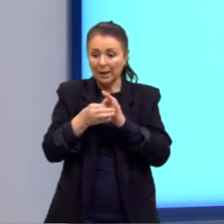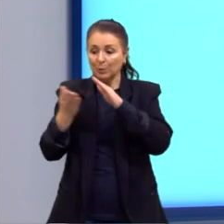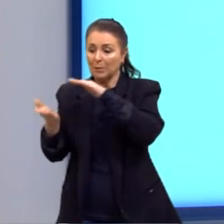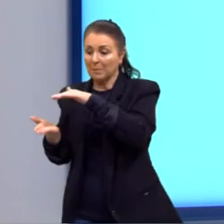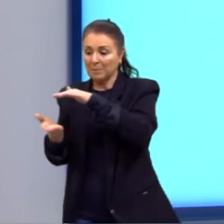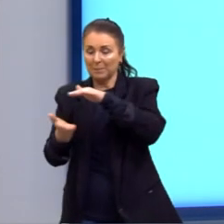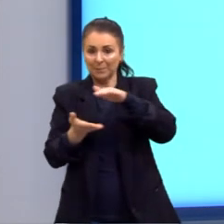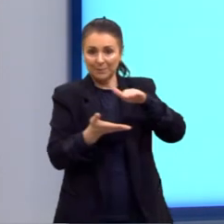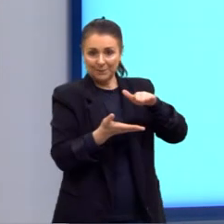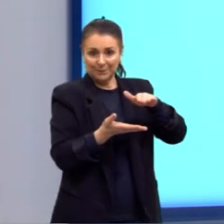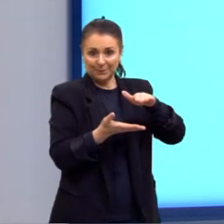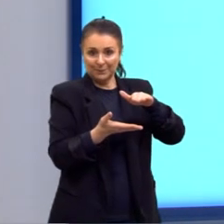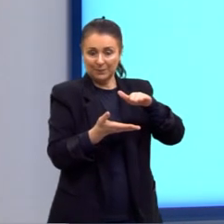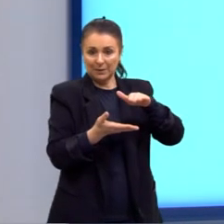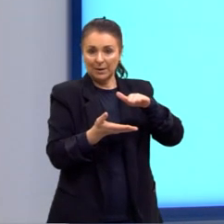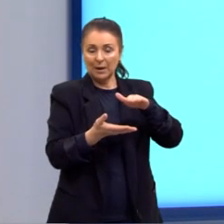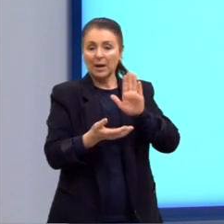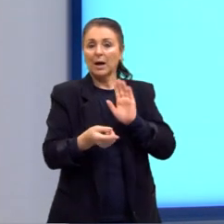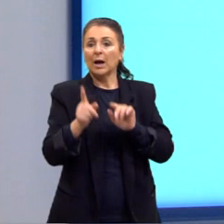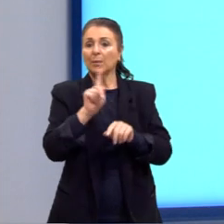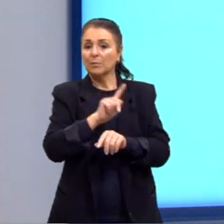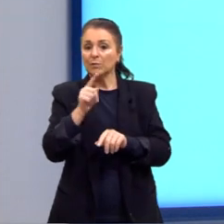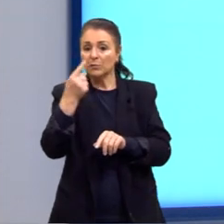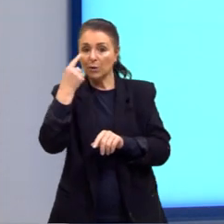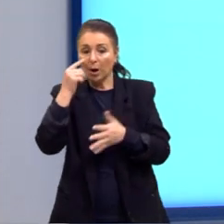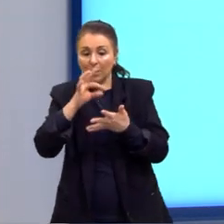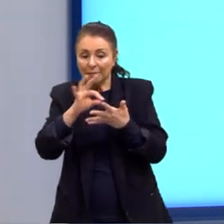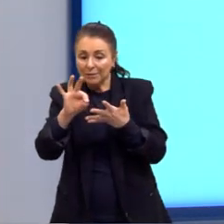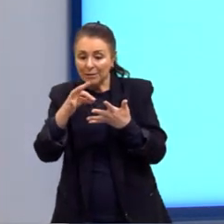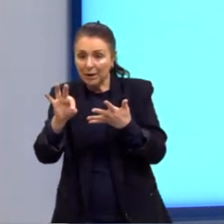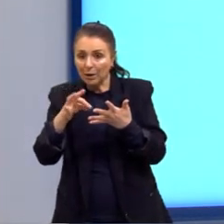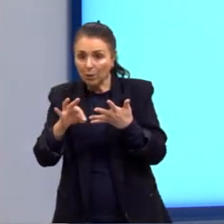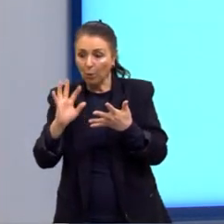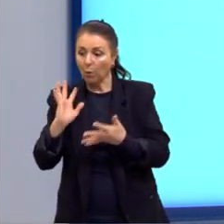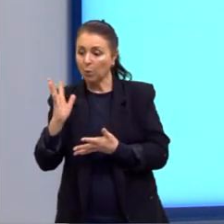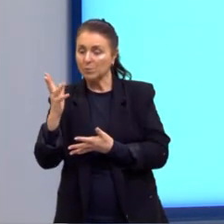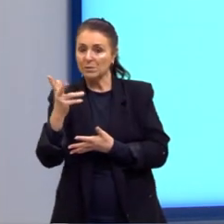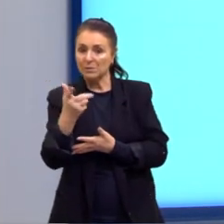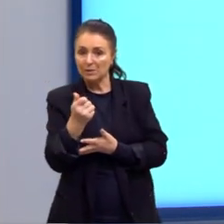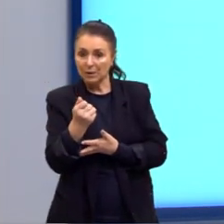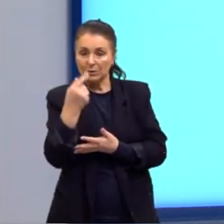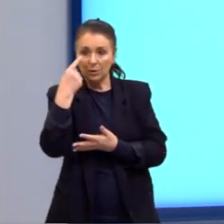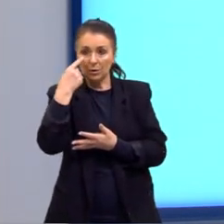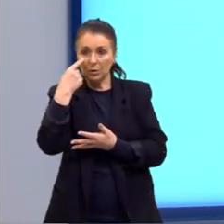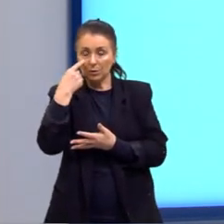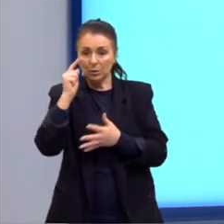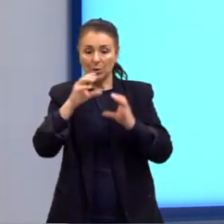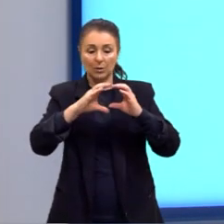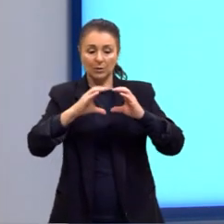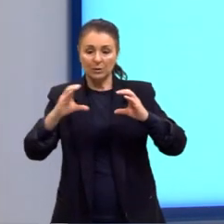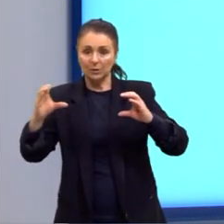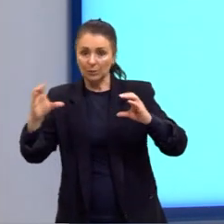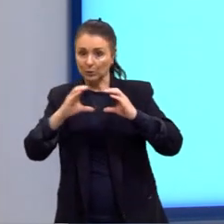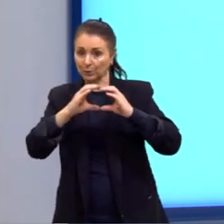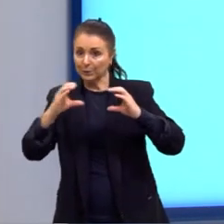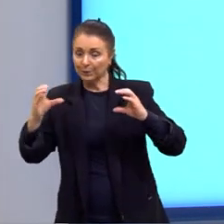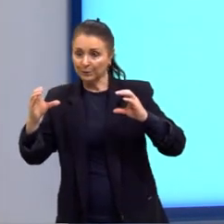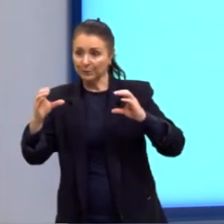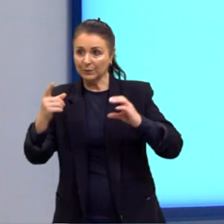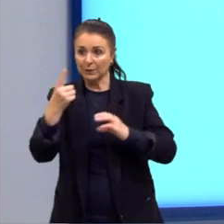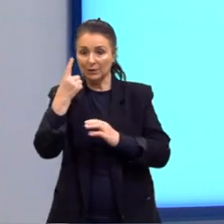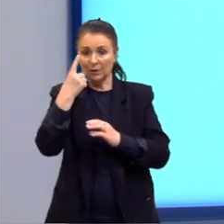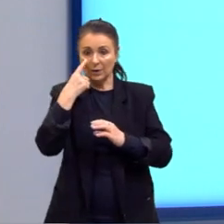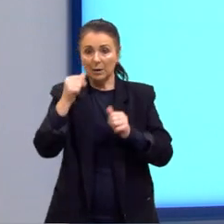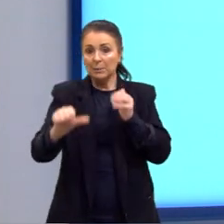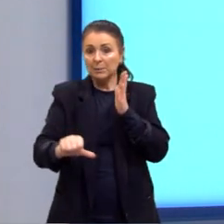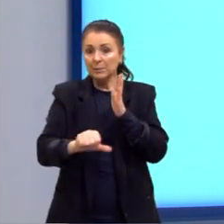tá aqui eu só marquei os dados para a gente ver aqui olhando mais para o circuito especificamente ó